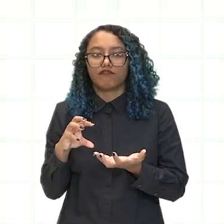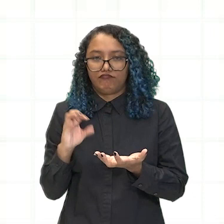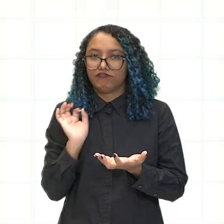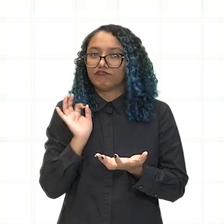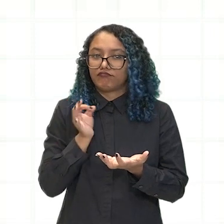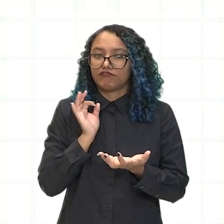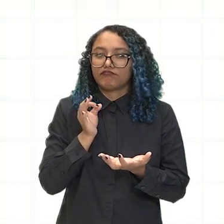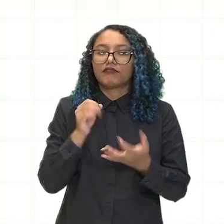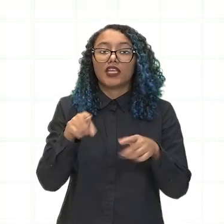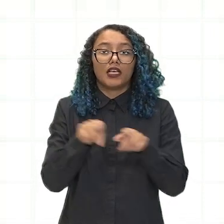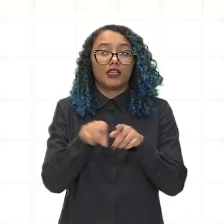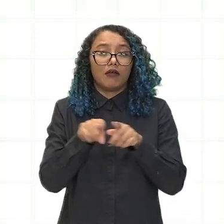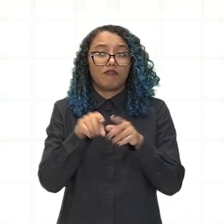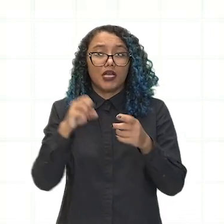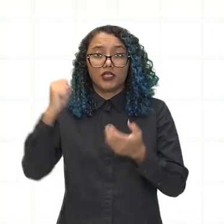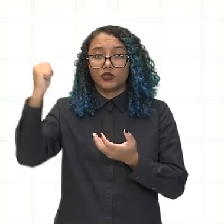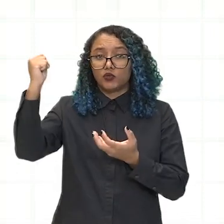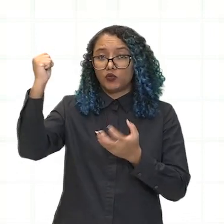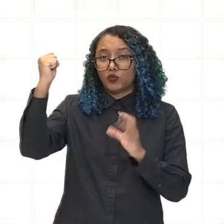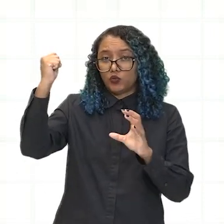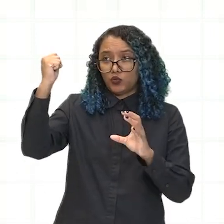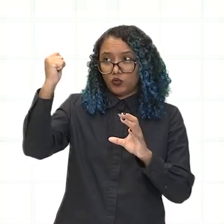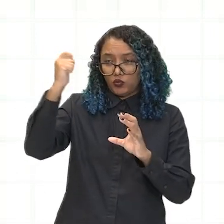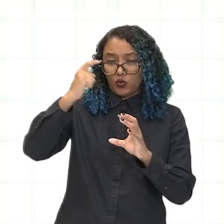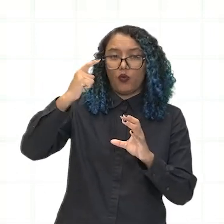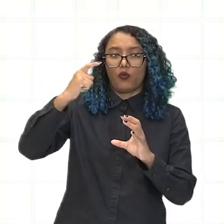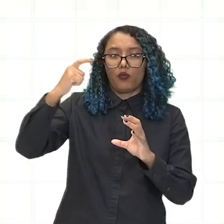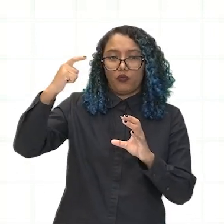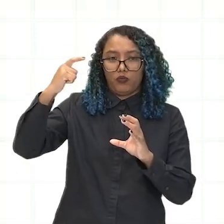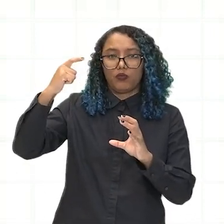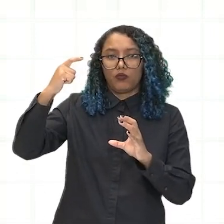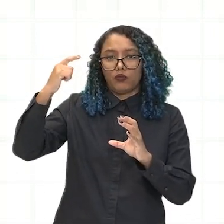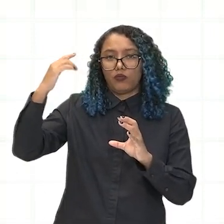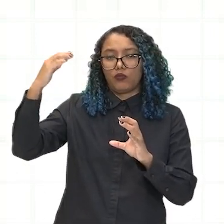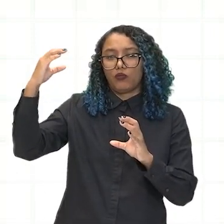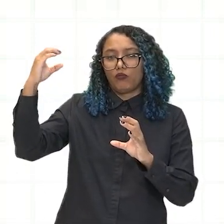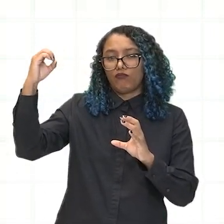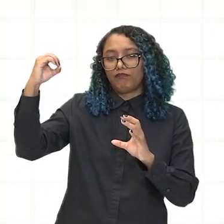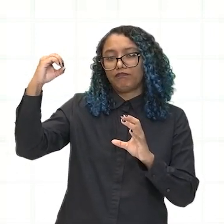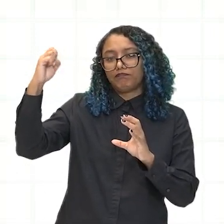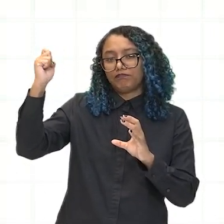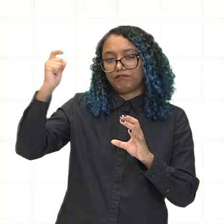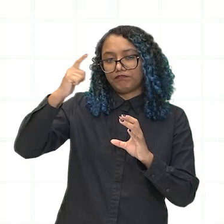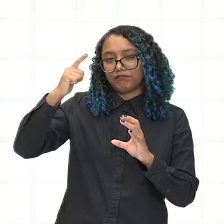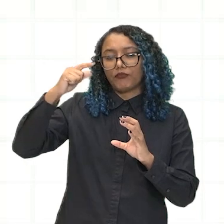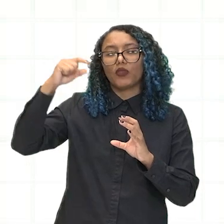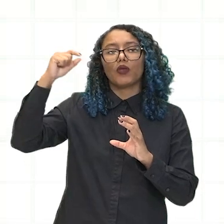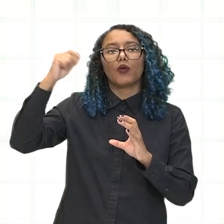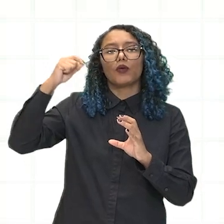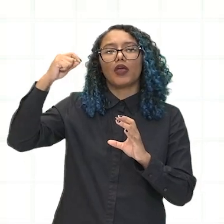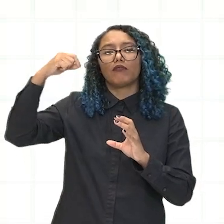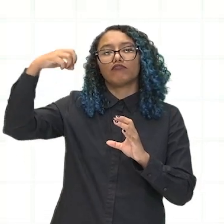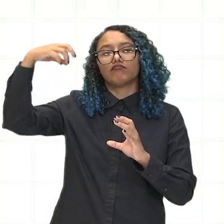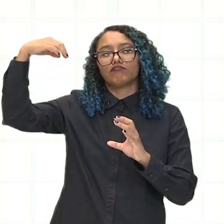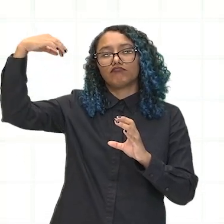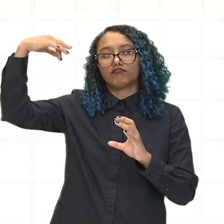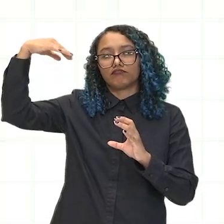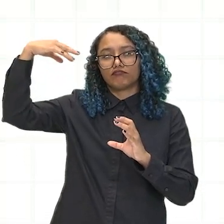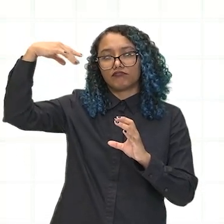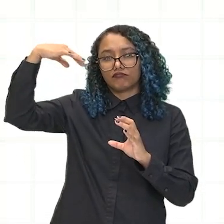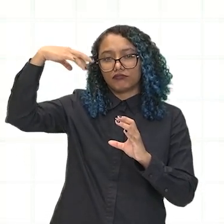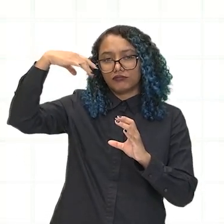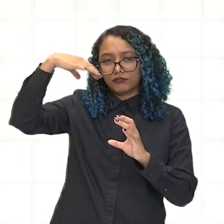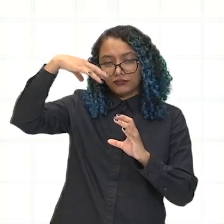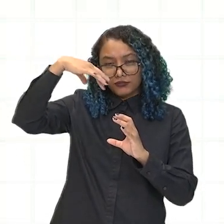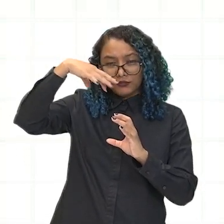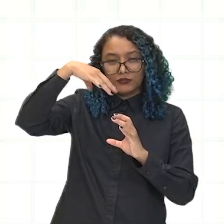Os continentes da Terra, e nós temos o Sol, digamos, tá? Esse Sol vai emitir, que nós já